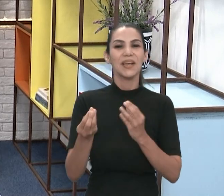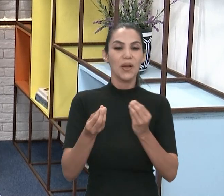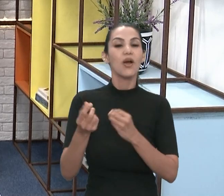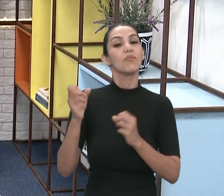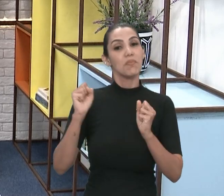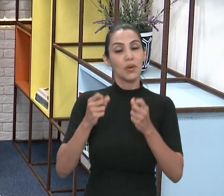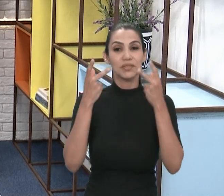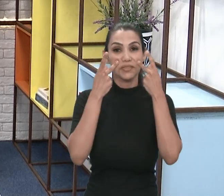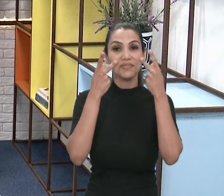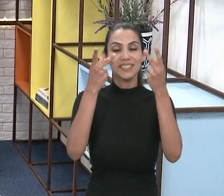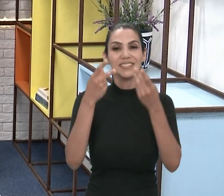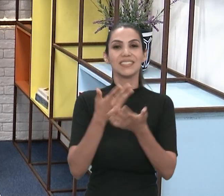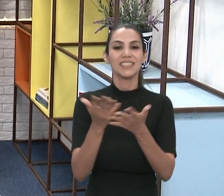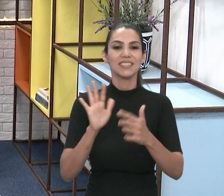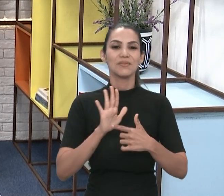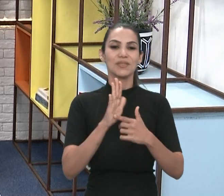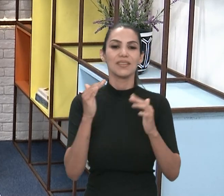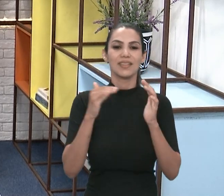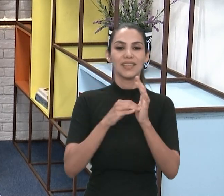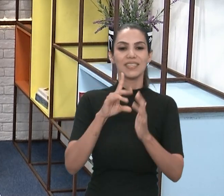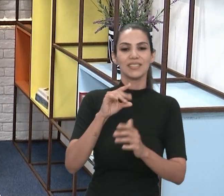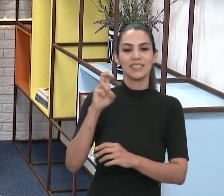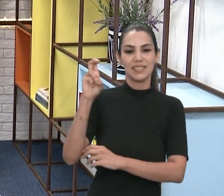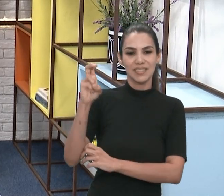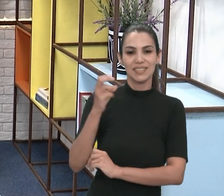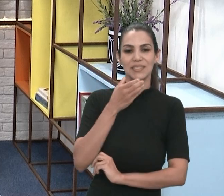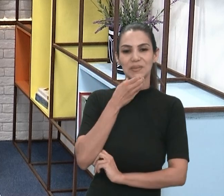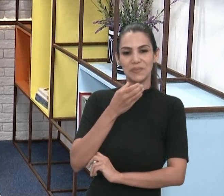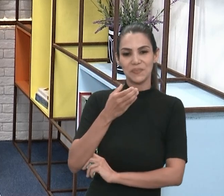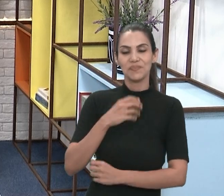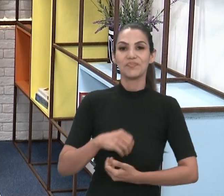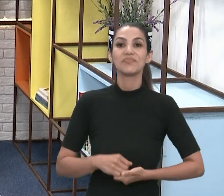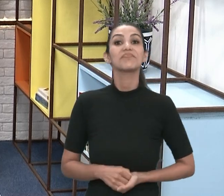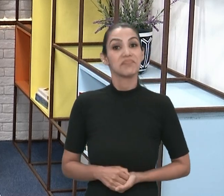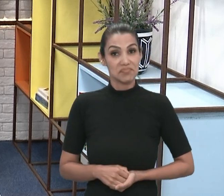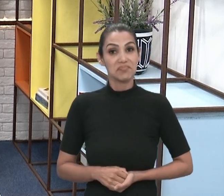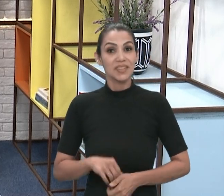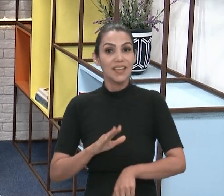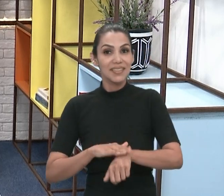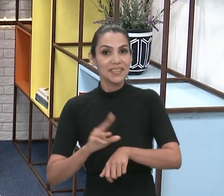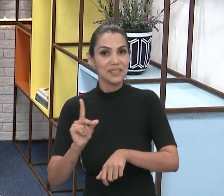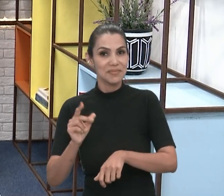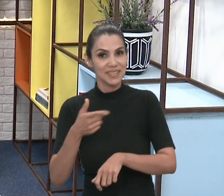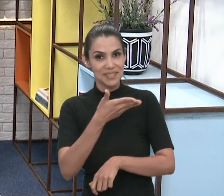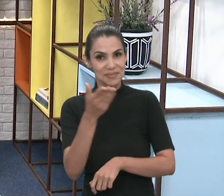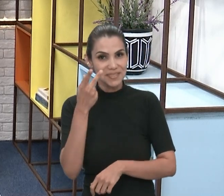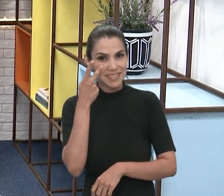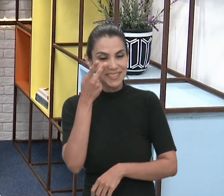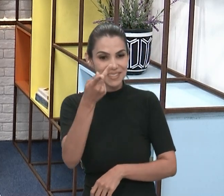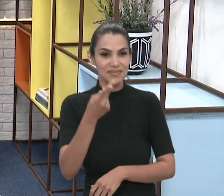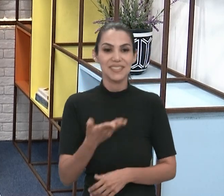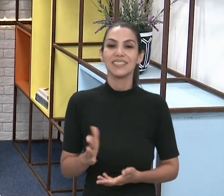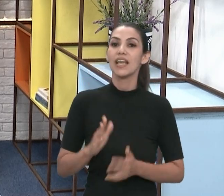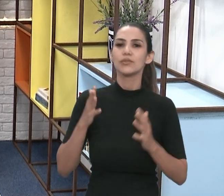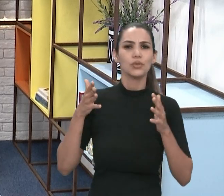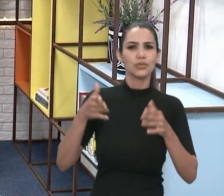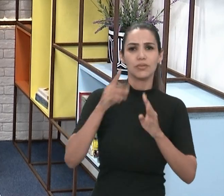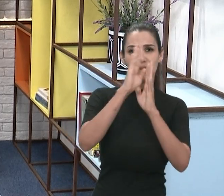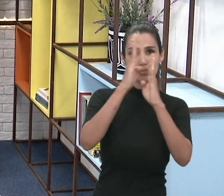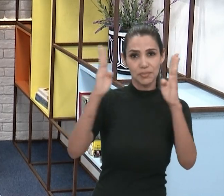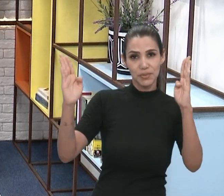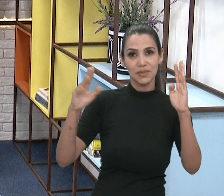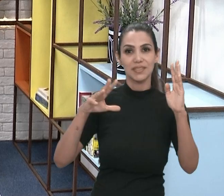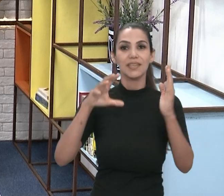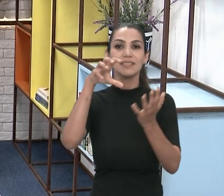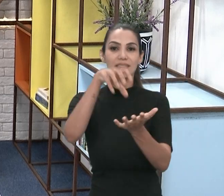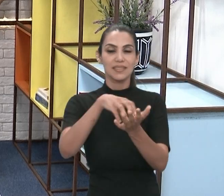visitada até o dia 5 de dezembro, então dá tempo de você aproveitar. É só chegar lá na Biblioteca Central